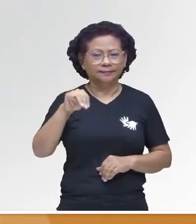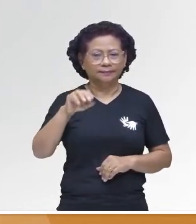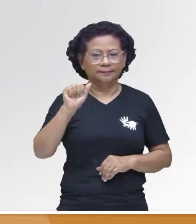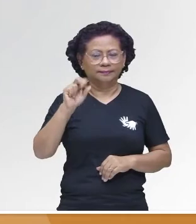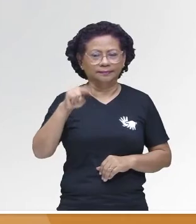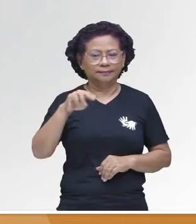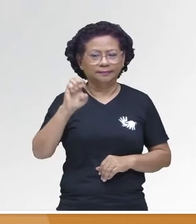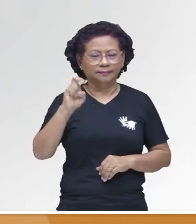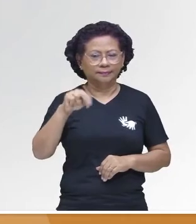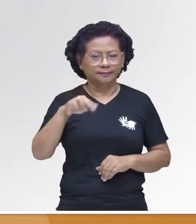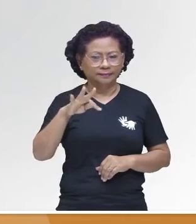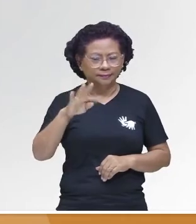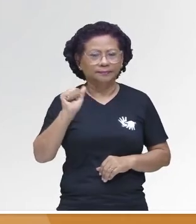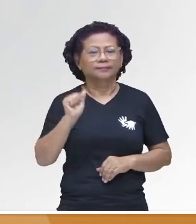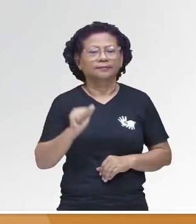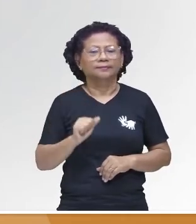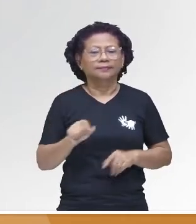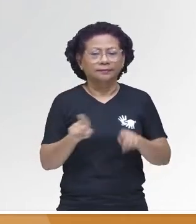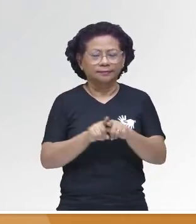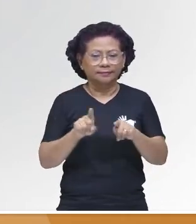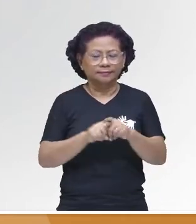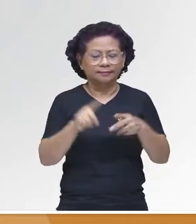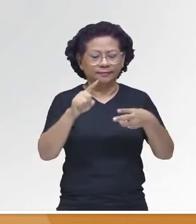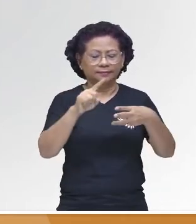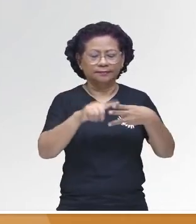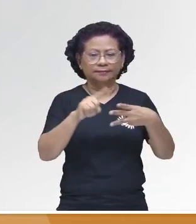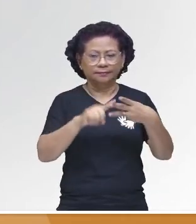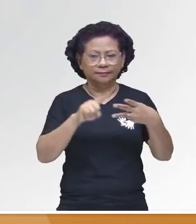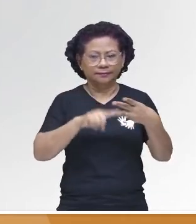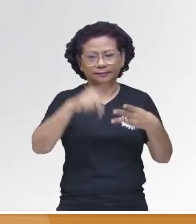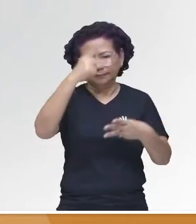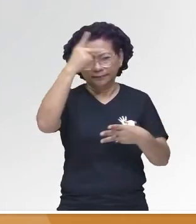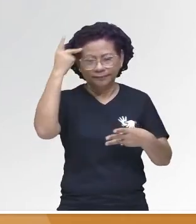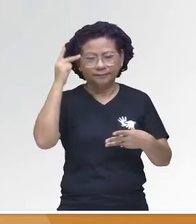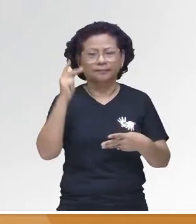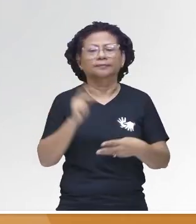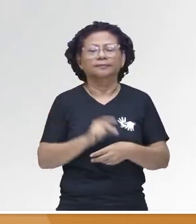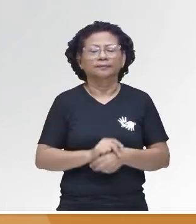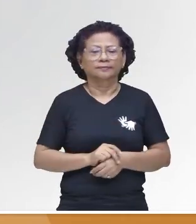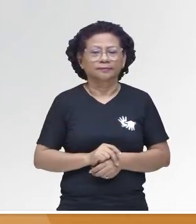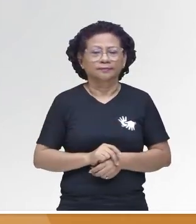que vão governar de 1831 a 1835.